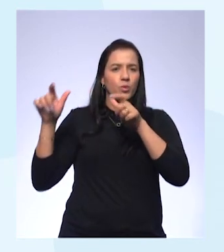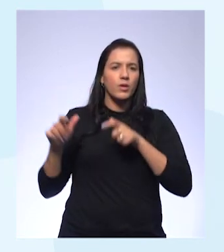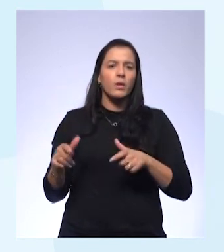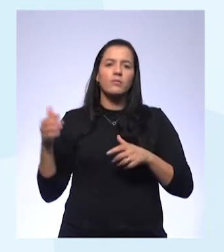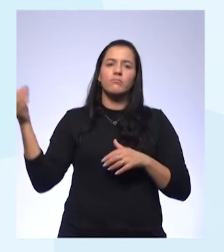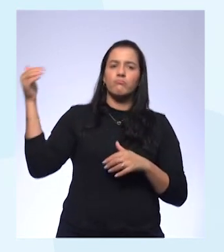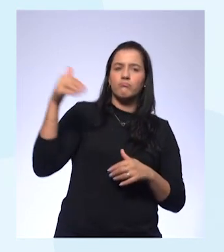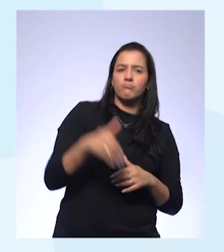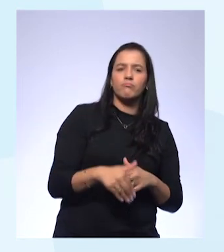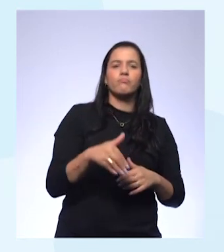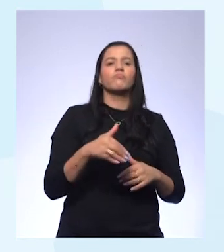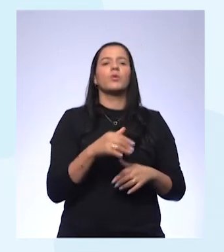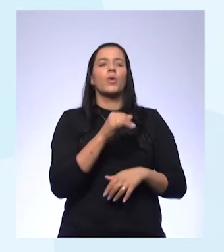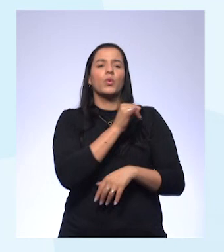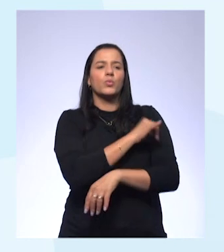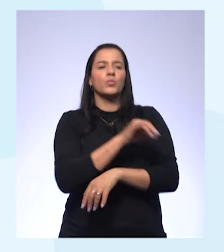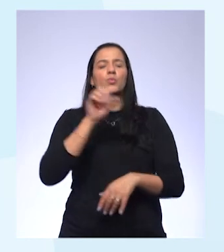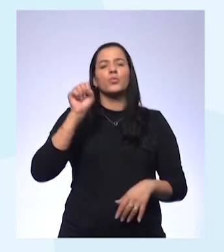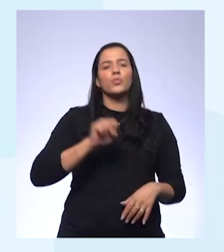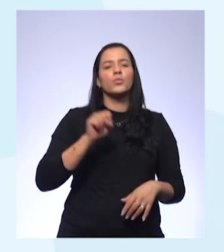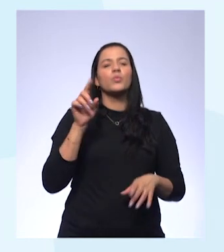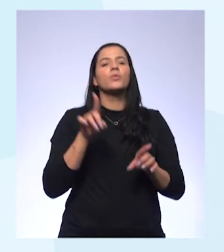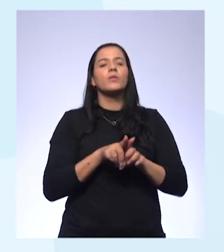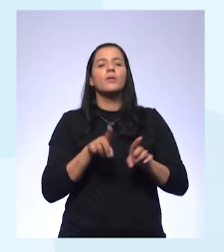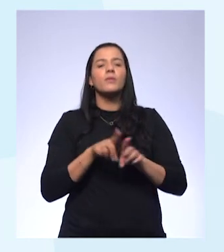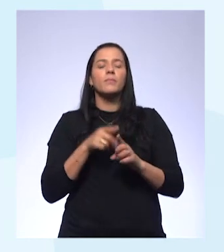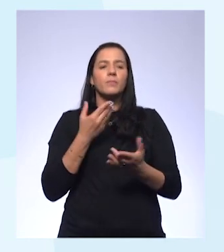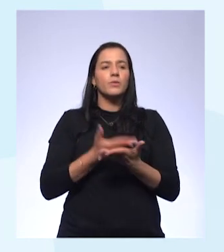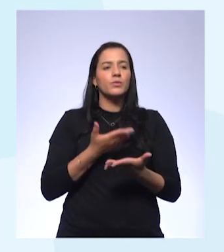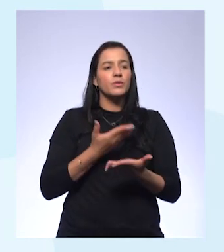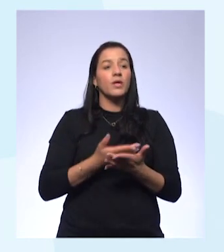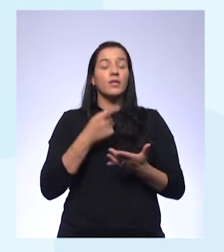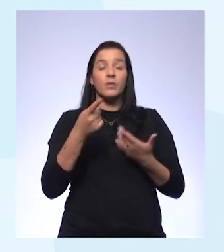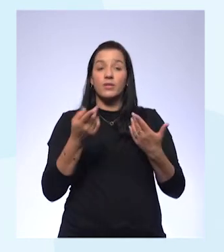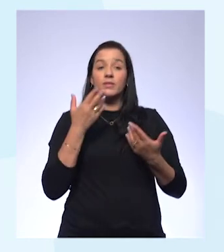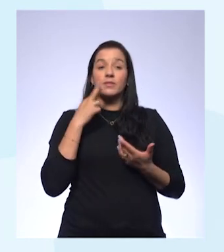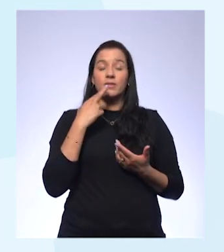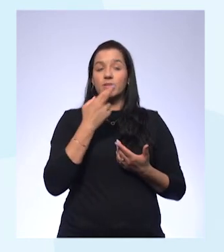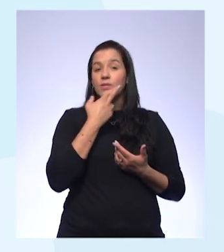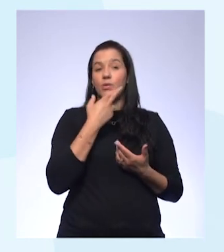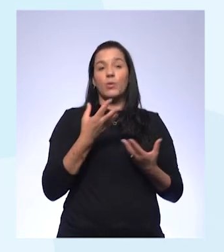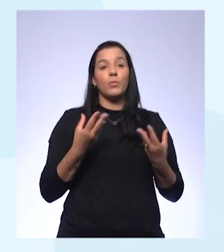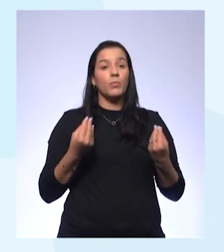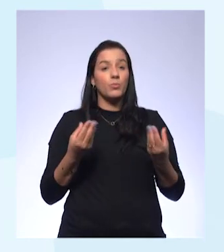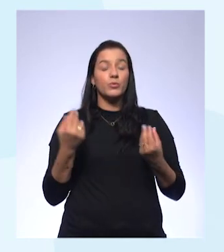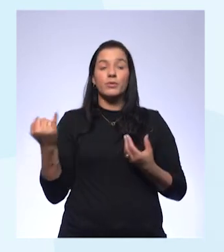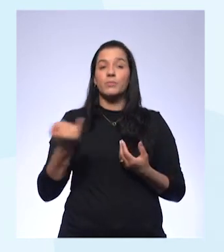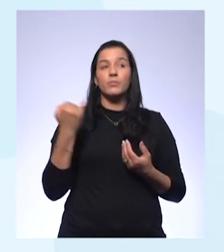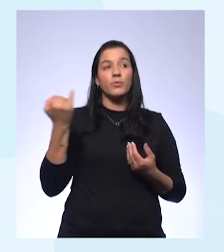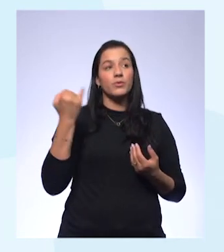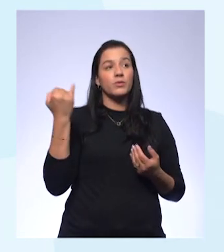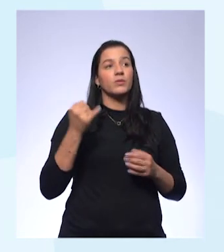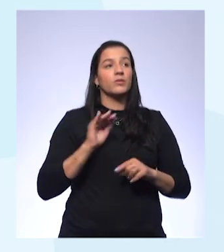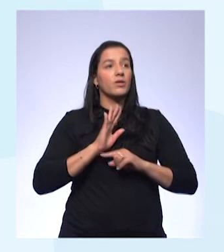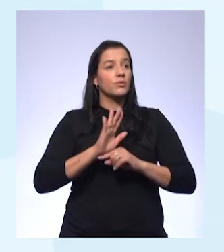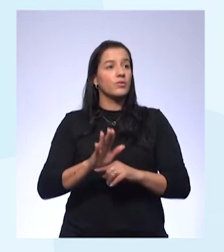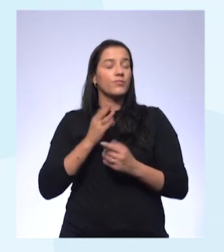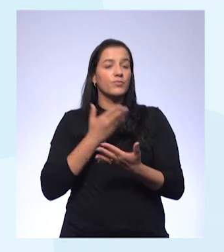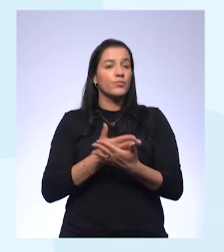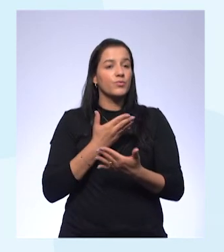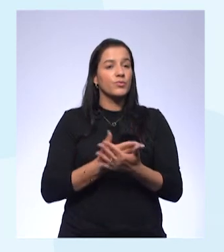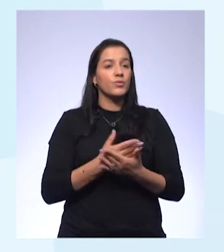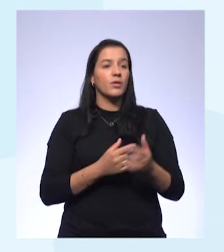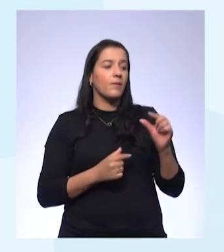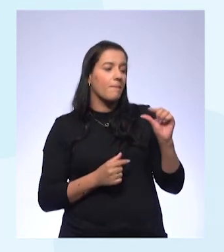estudo melhor aqui no Sudeste. Então, esses restaurantes eram muito essenciais, né? Porque o estudante ali